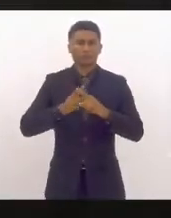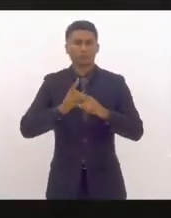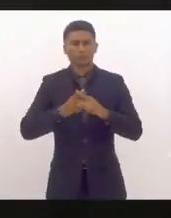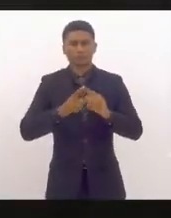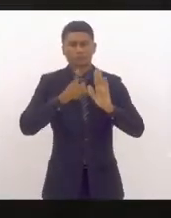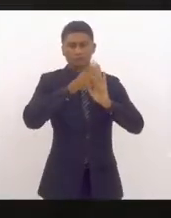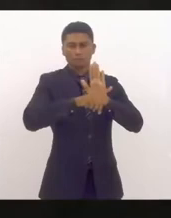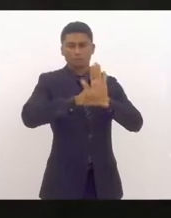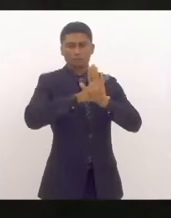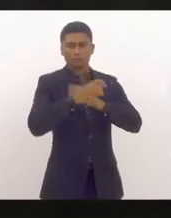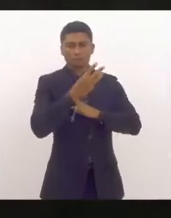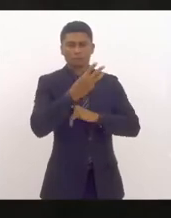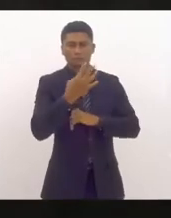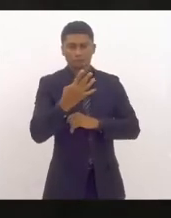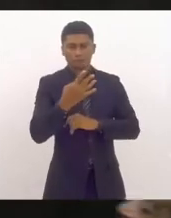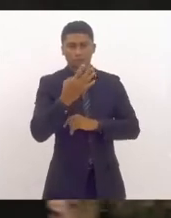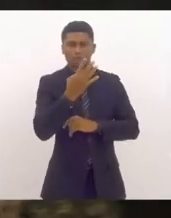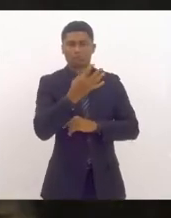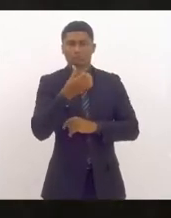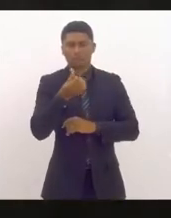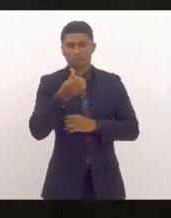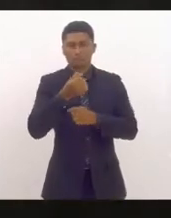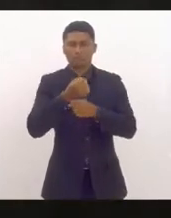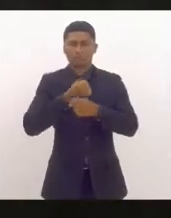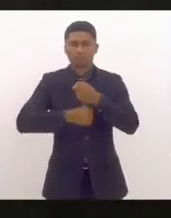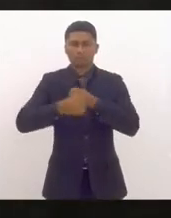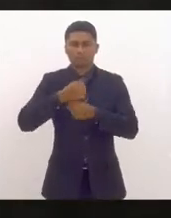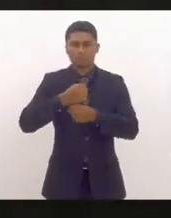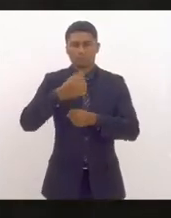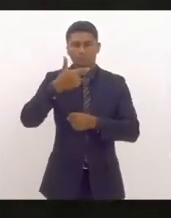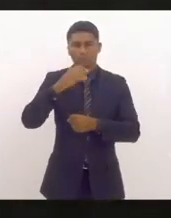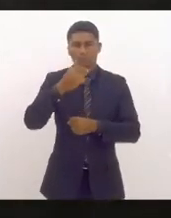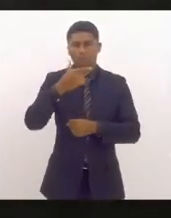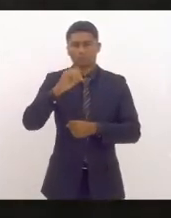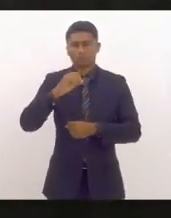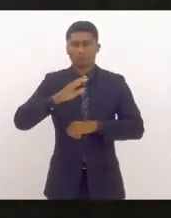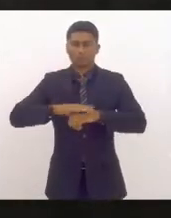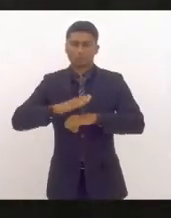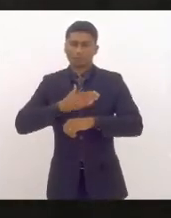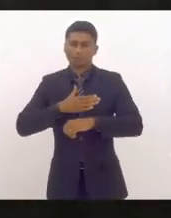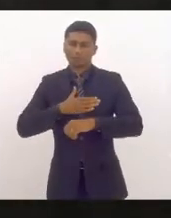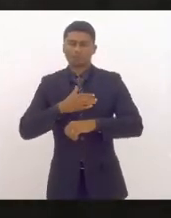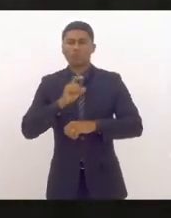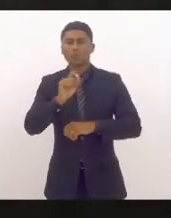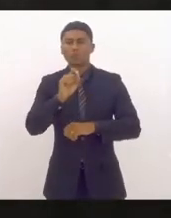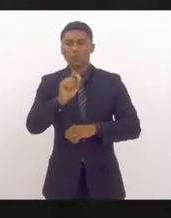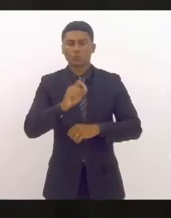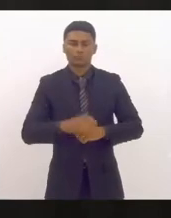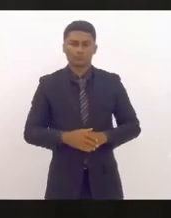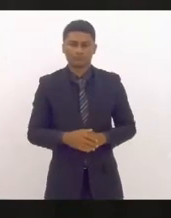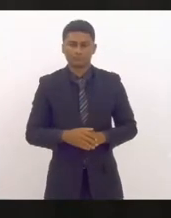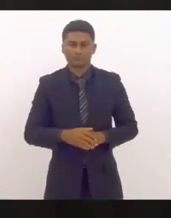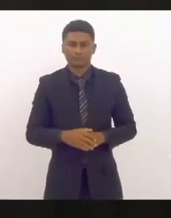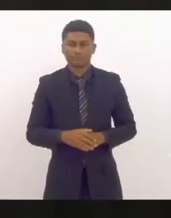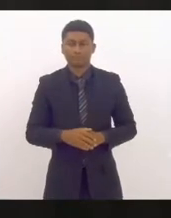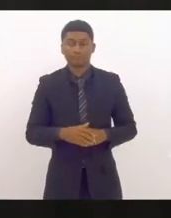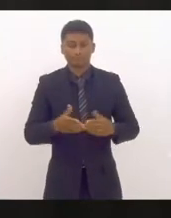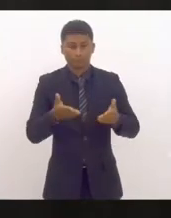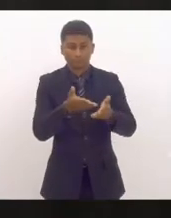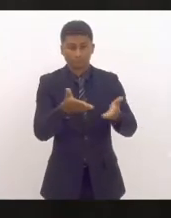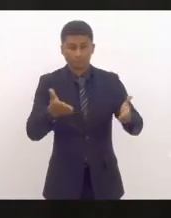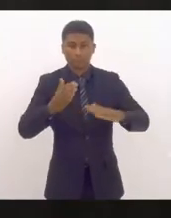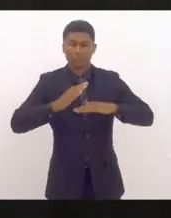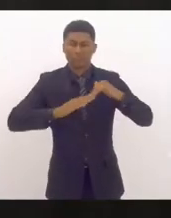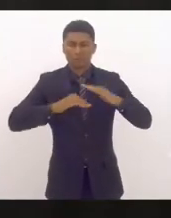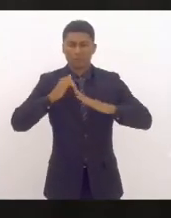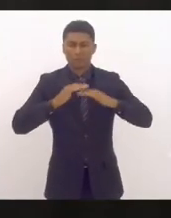projeto 3446 de 2020, de minha autoria, que dispõe sobre as condições para o repouso dos